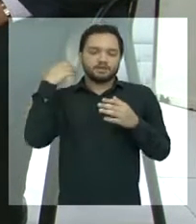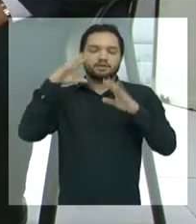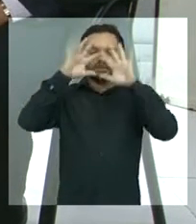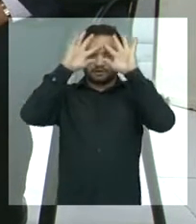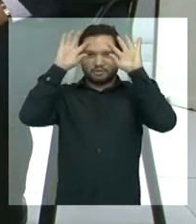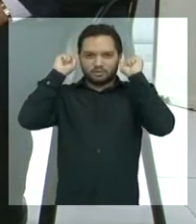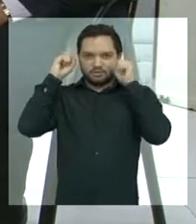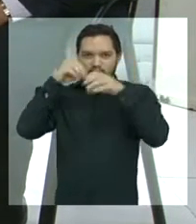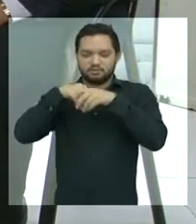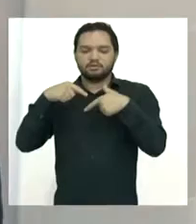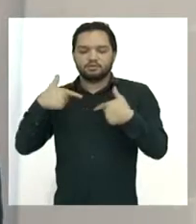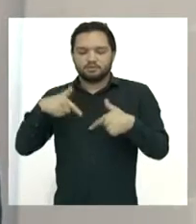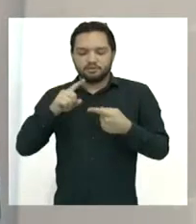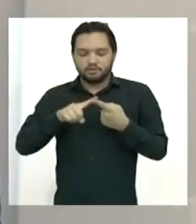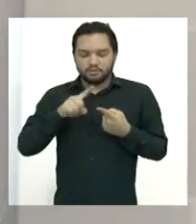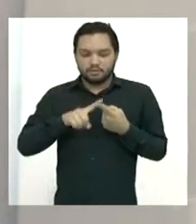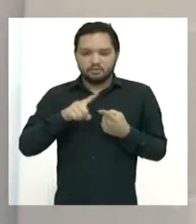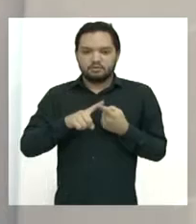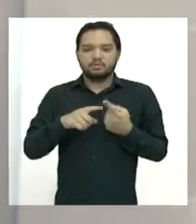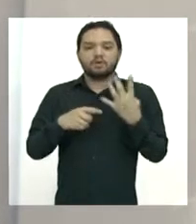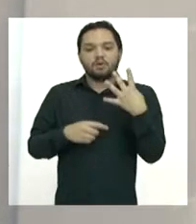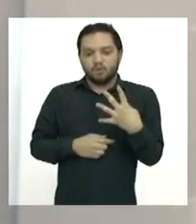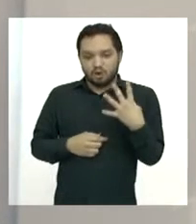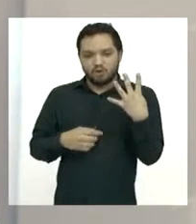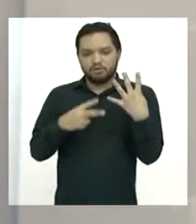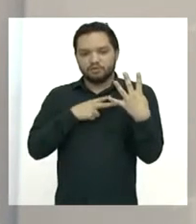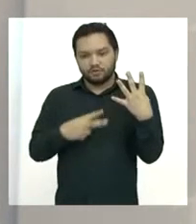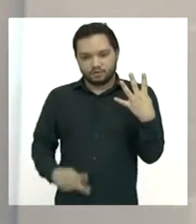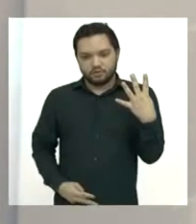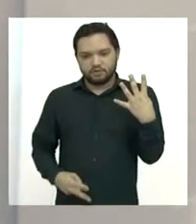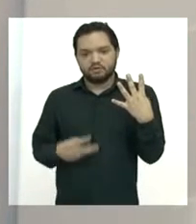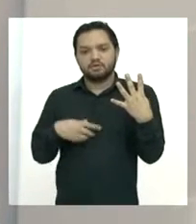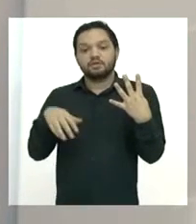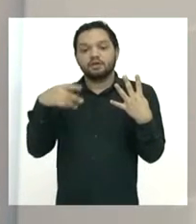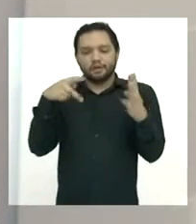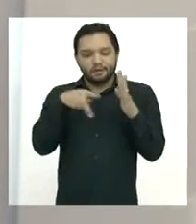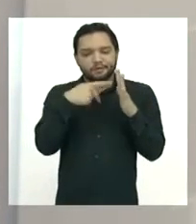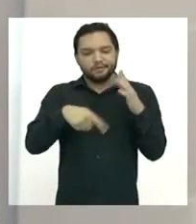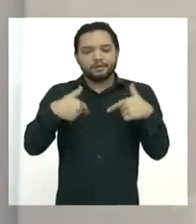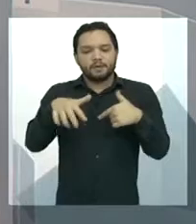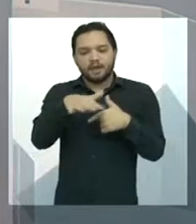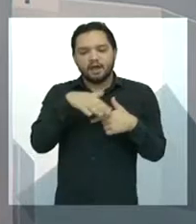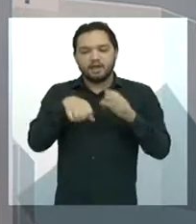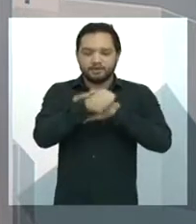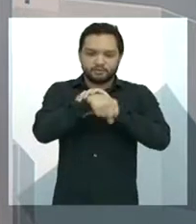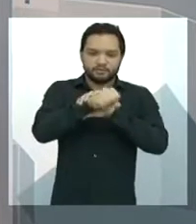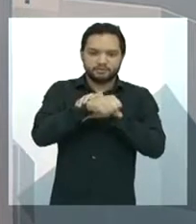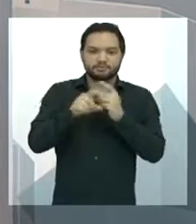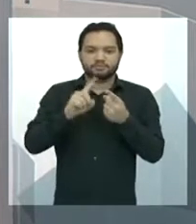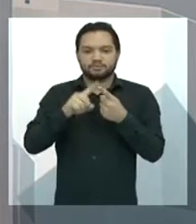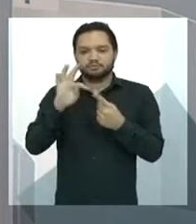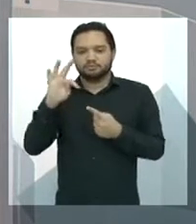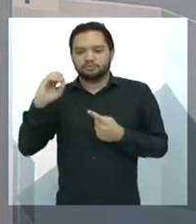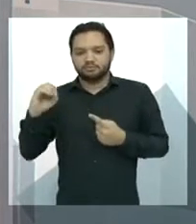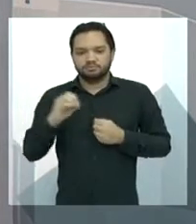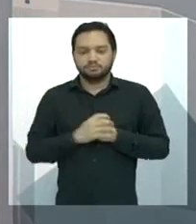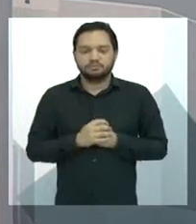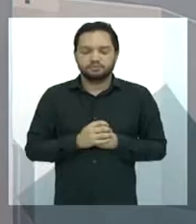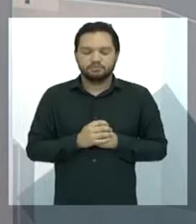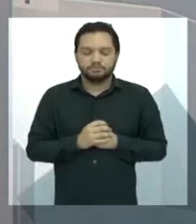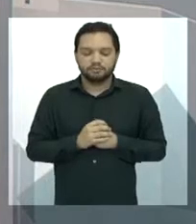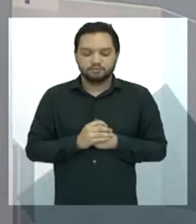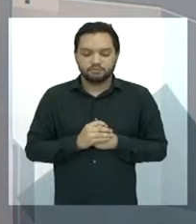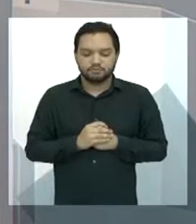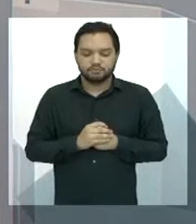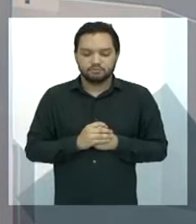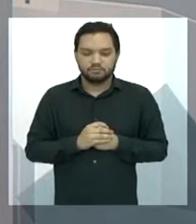teve aí momentos que tivemos 4 vereadores ligados à fisioterapia ou à terapia ocupacional. E o futuro, digamos